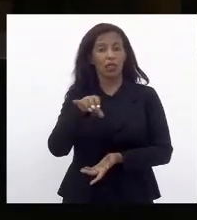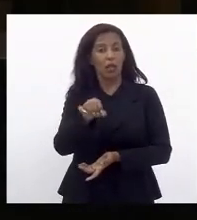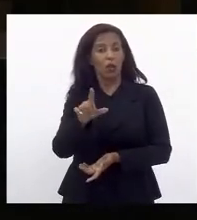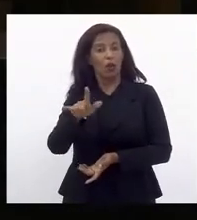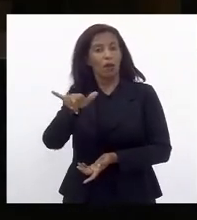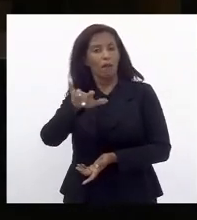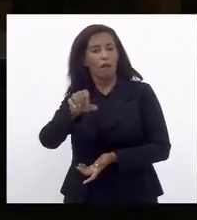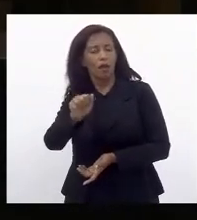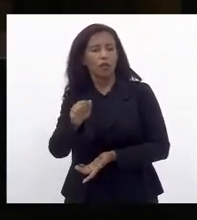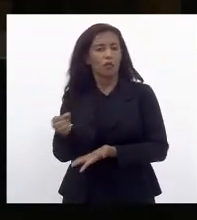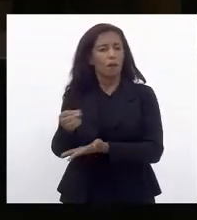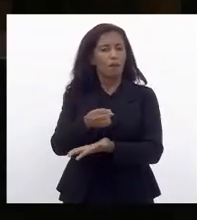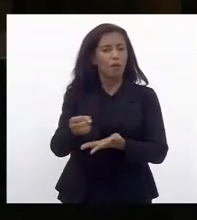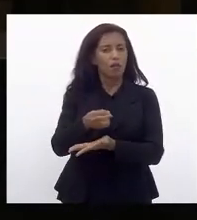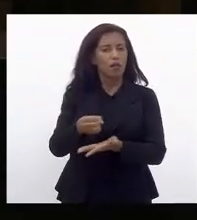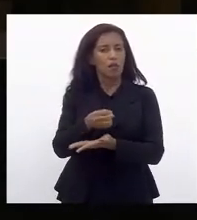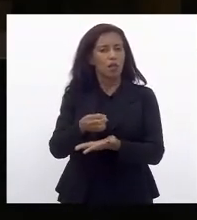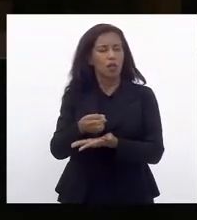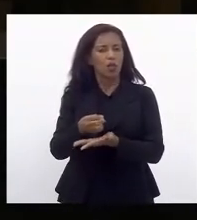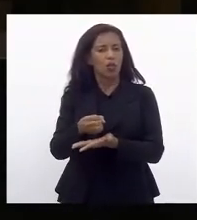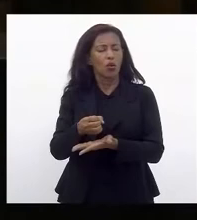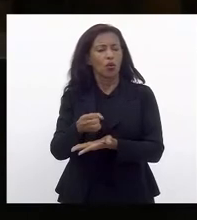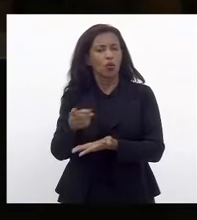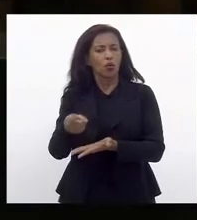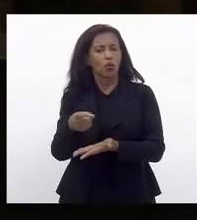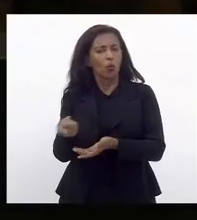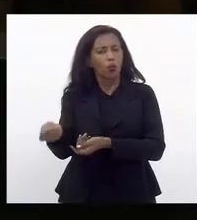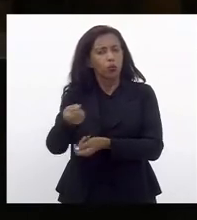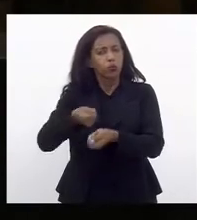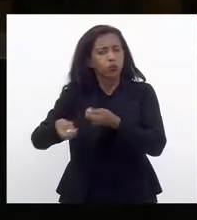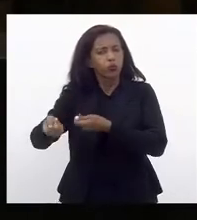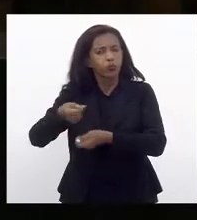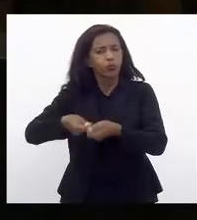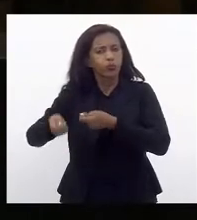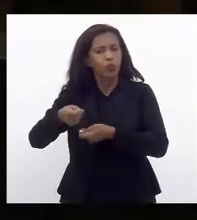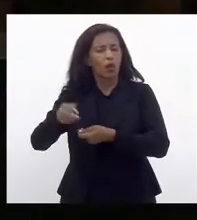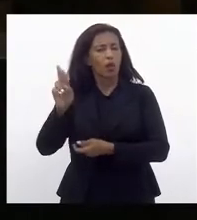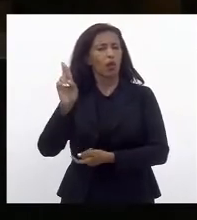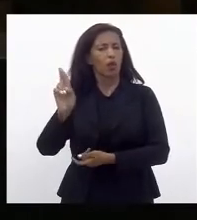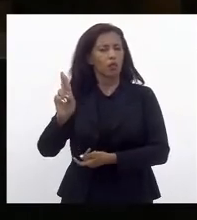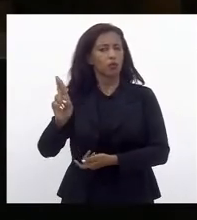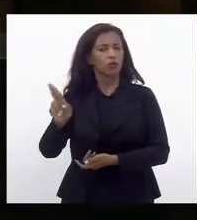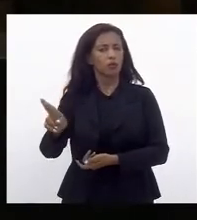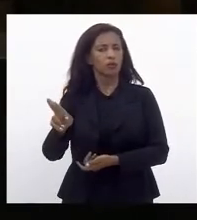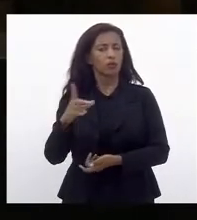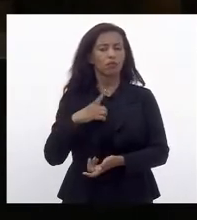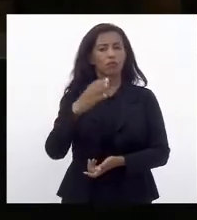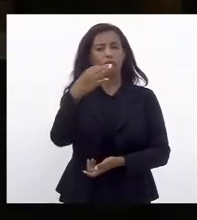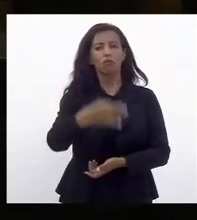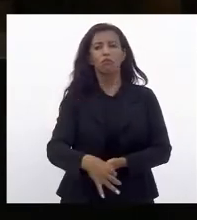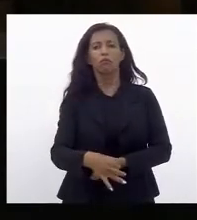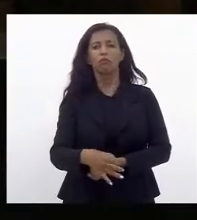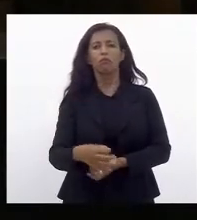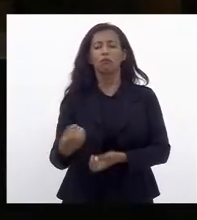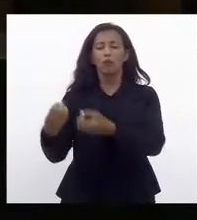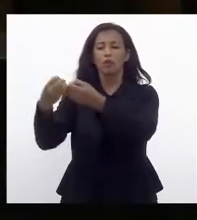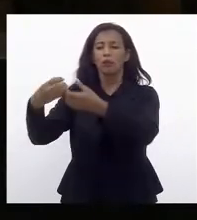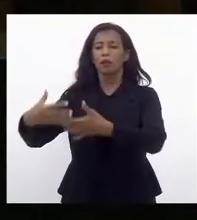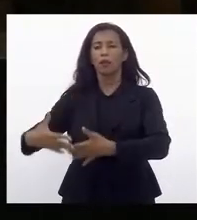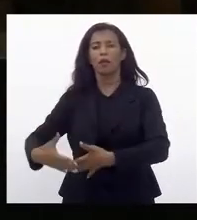neoliberalismo, baseado no fundamentalismo de mercado, é responsável exatamente pelo